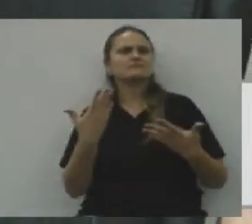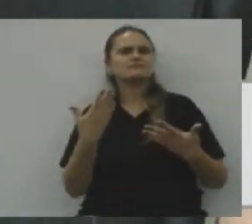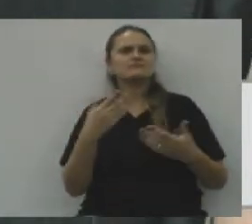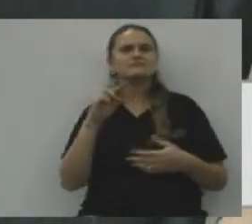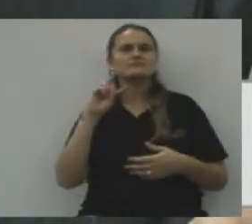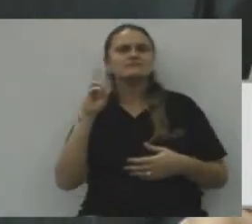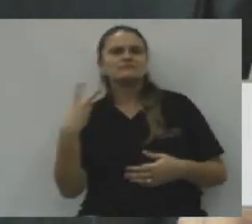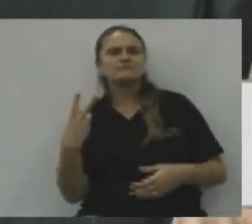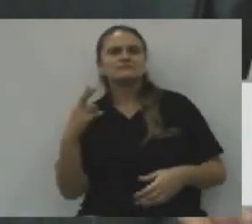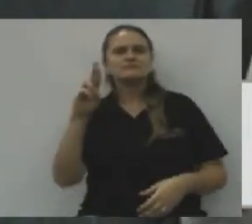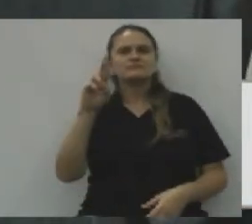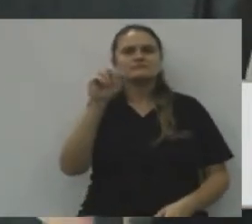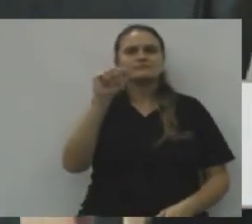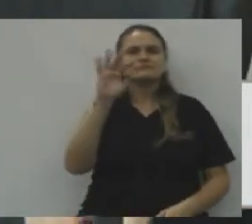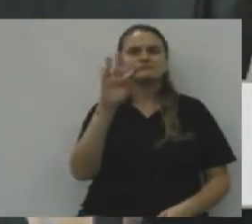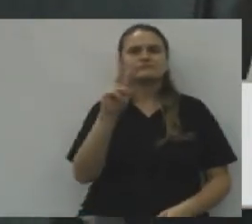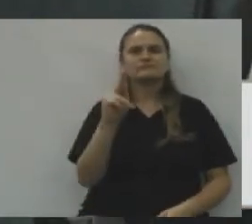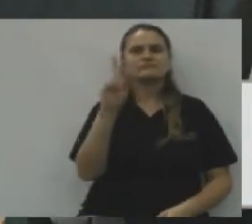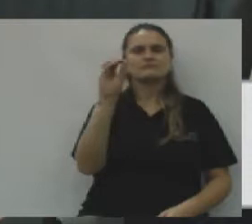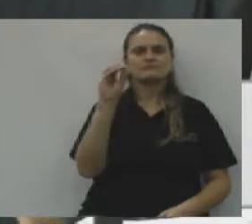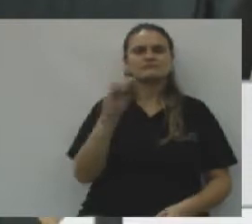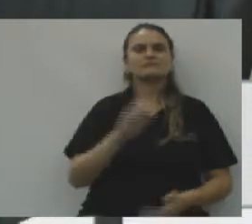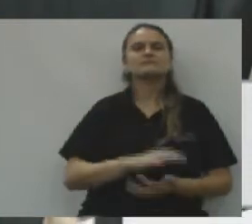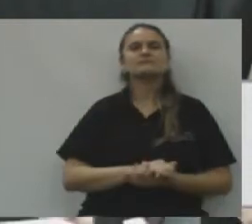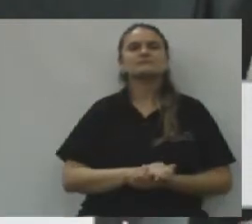o vereador Rático